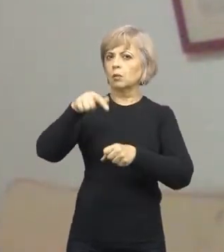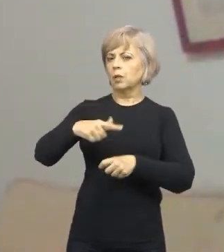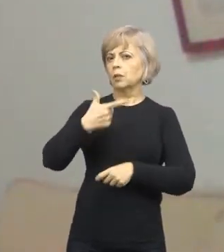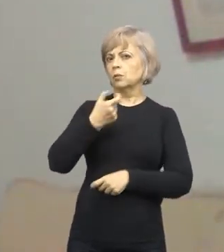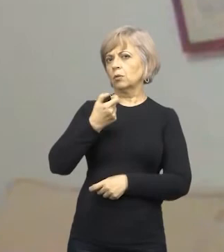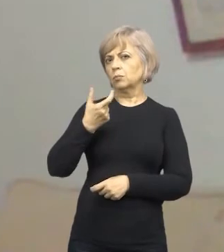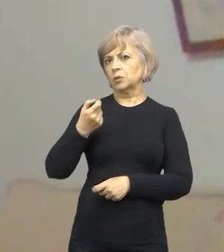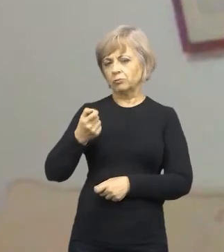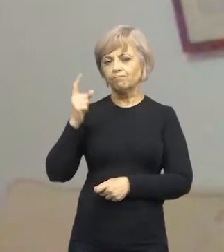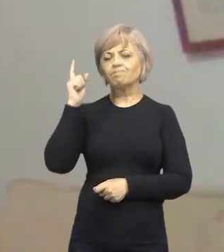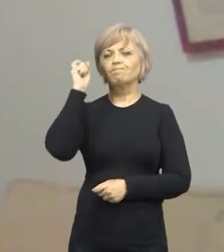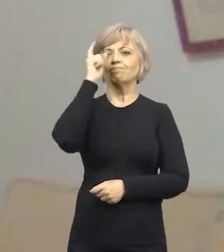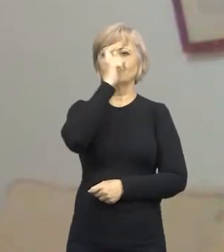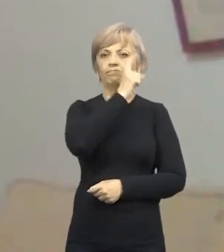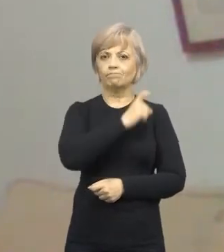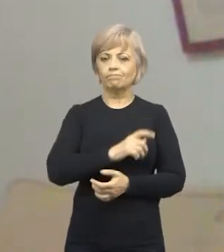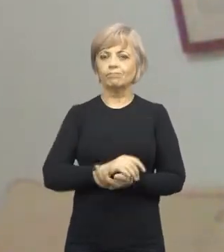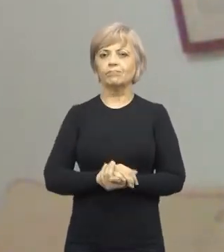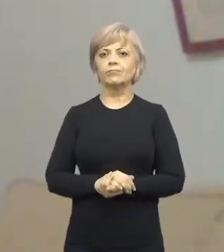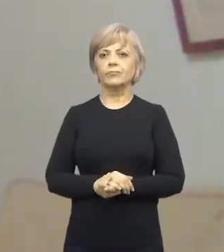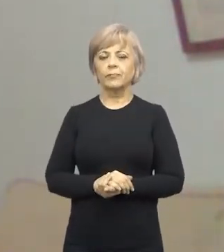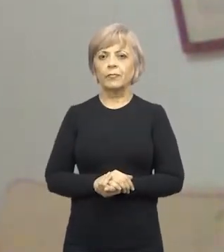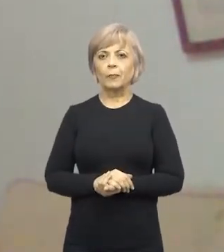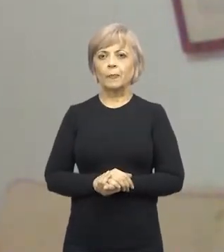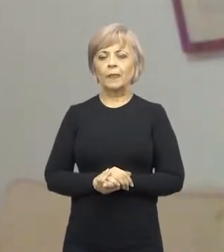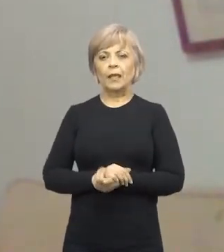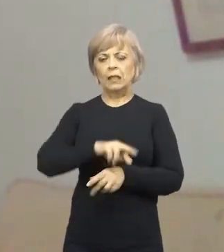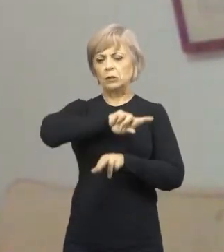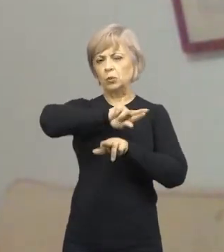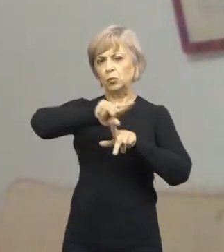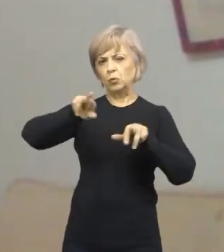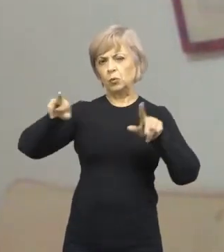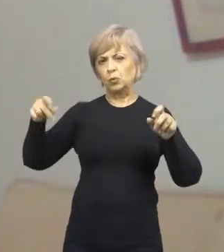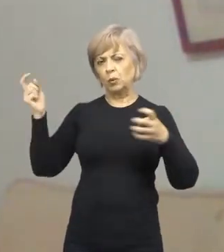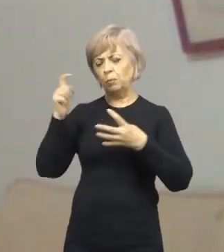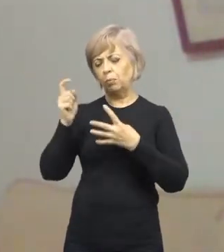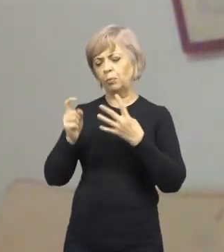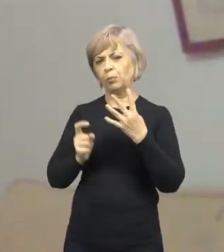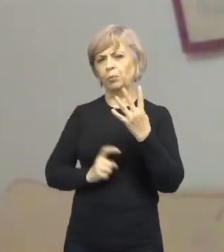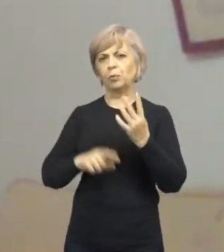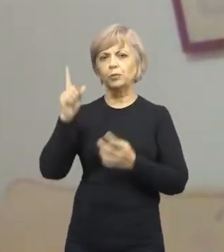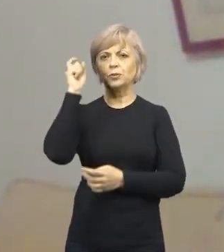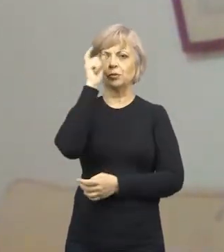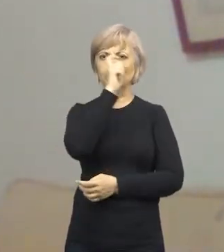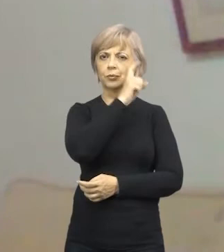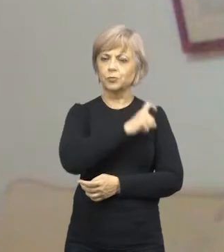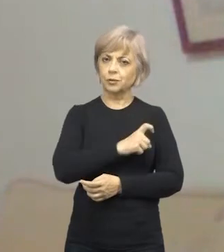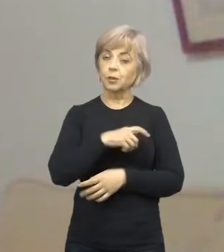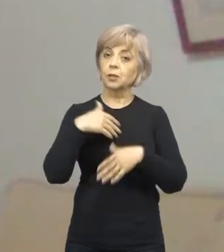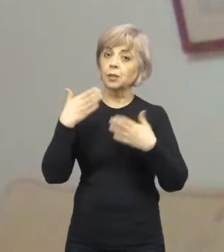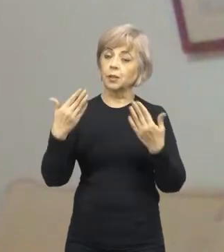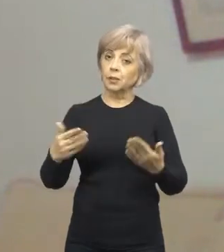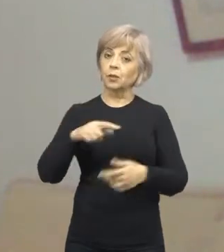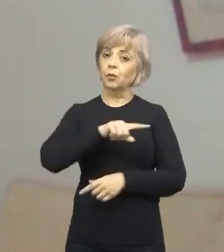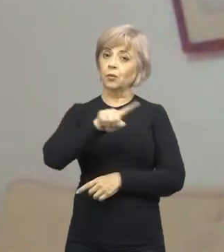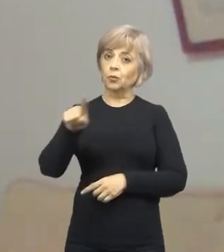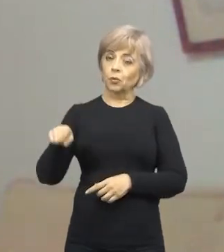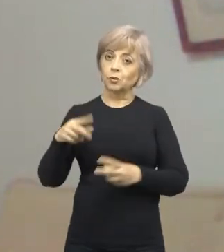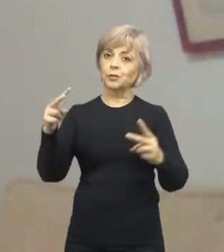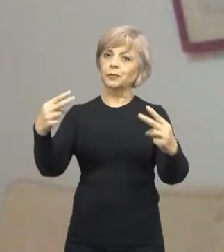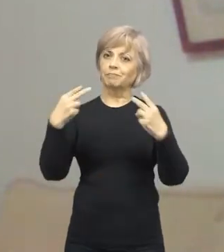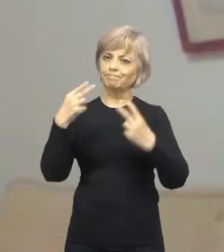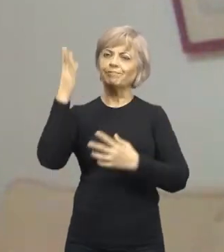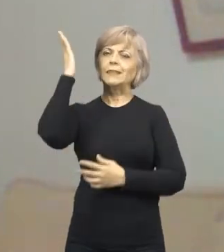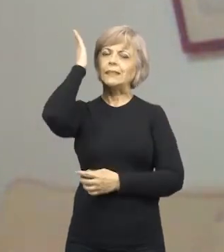ano de 2020, com inúmeras dificuldades. Então, os telespectadores